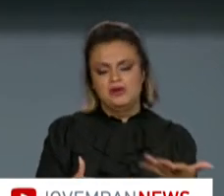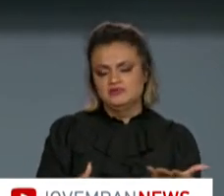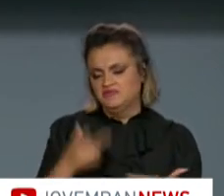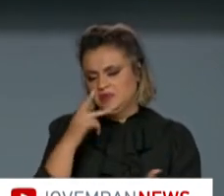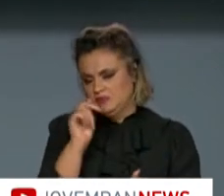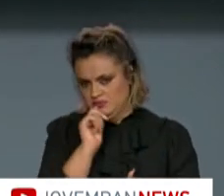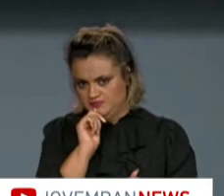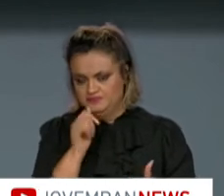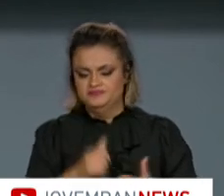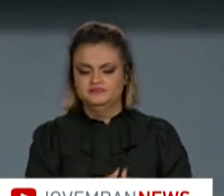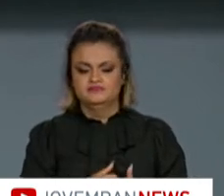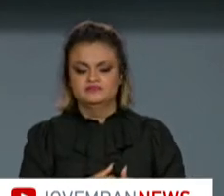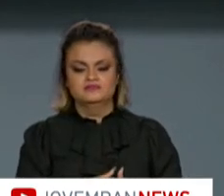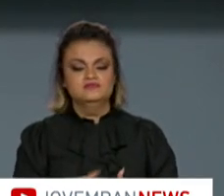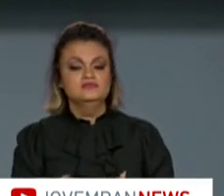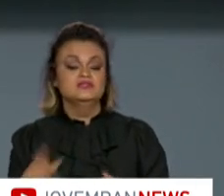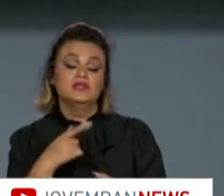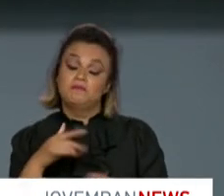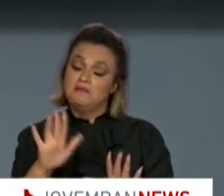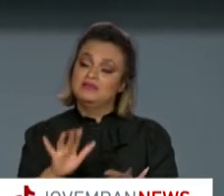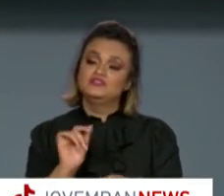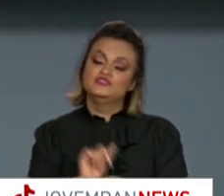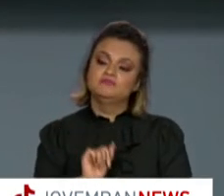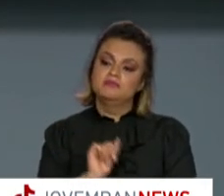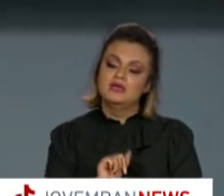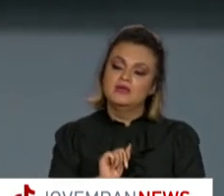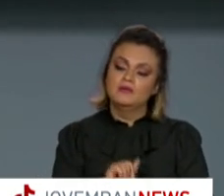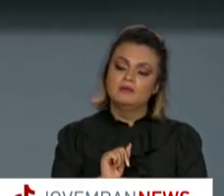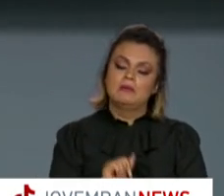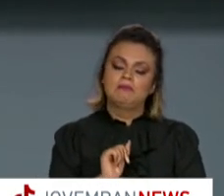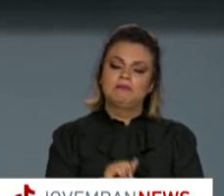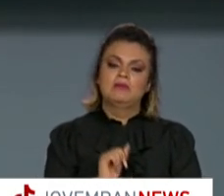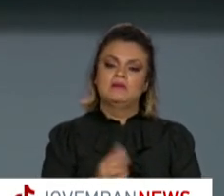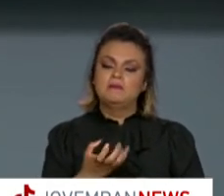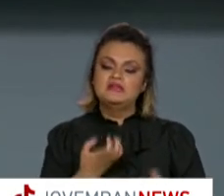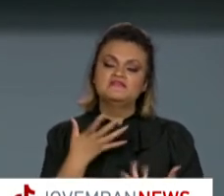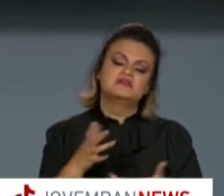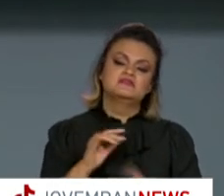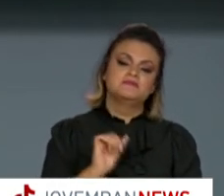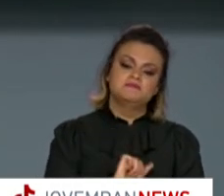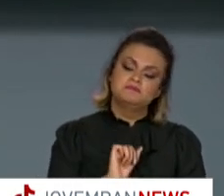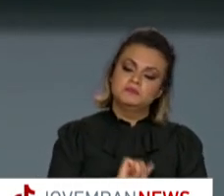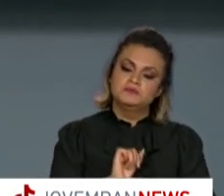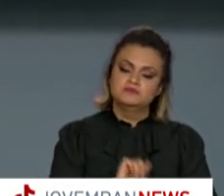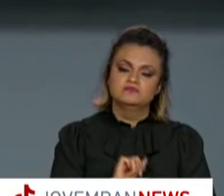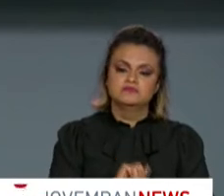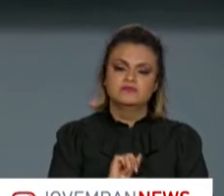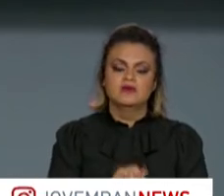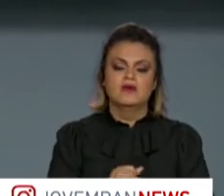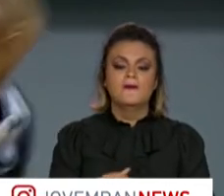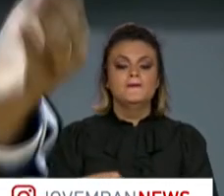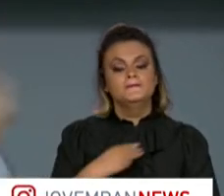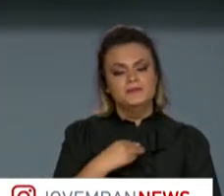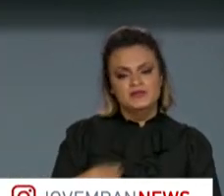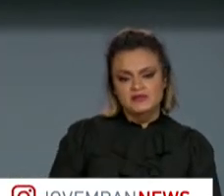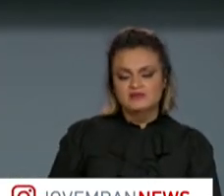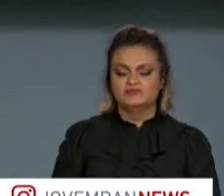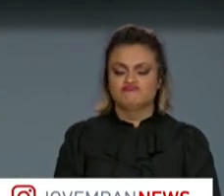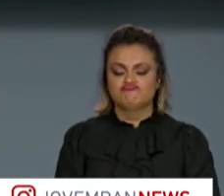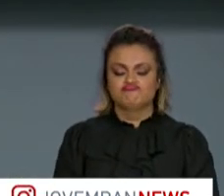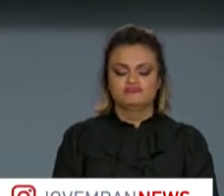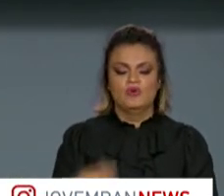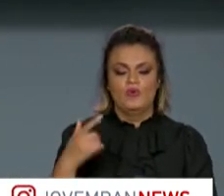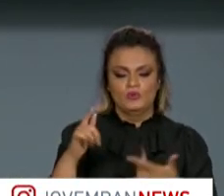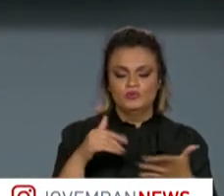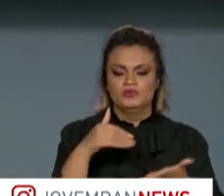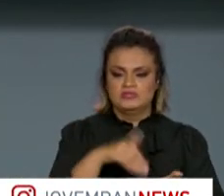considerado. Nós aguardamos a Petrobras se manifestar, né? o ministro Alexandre, junto ao